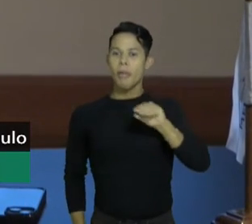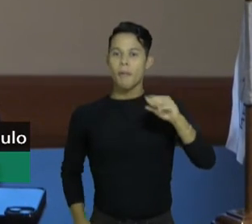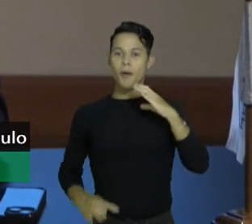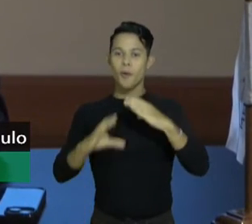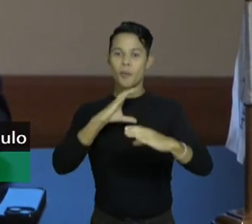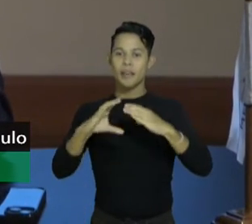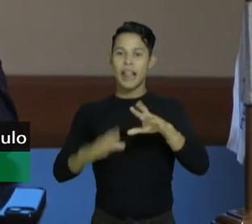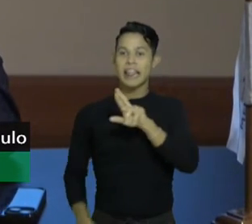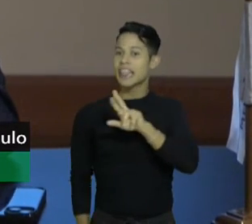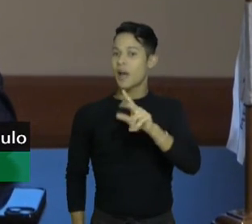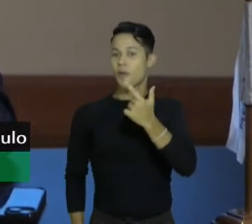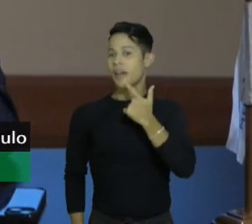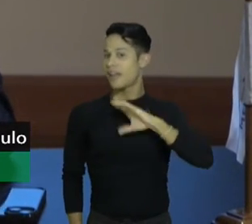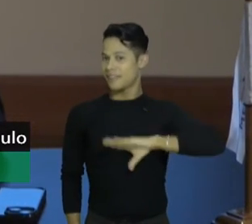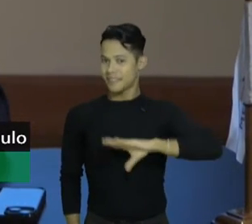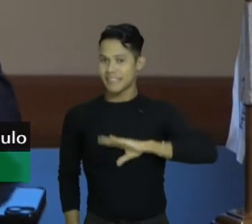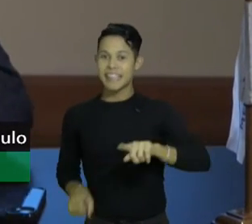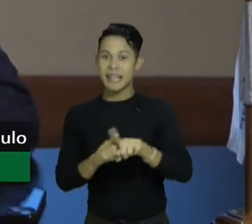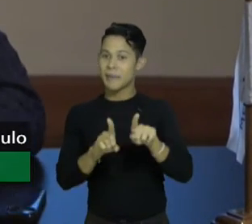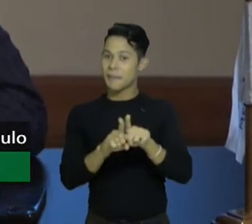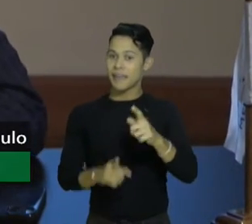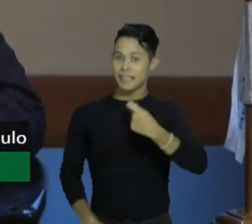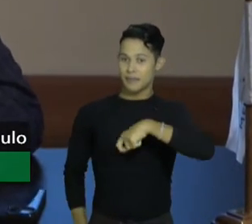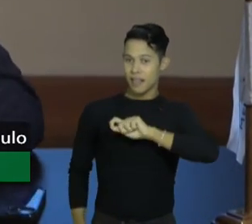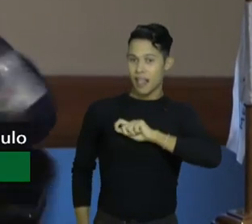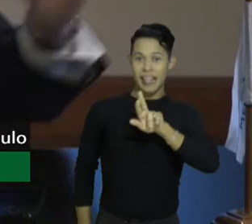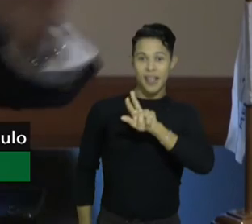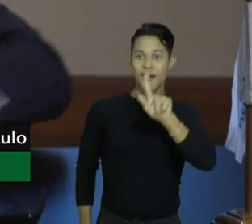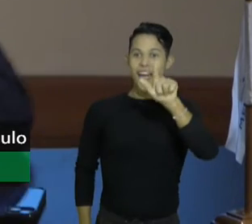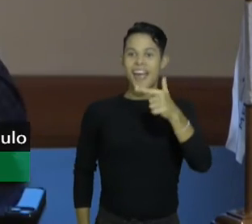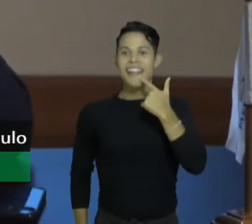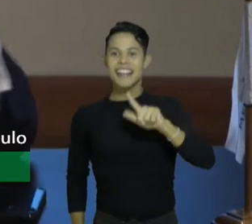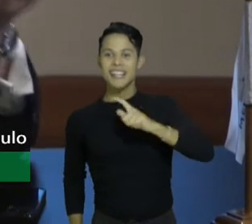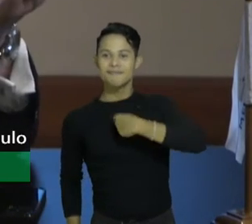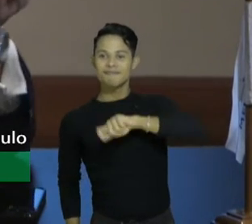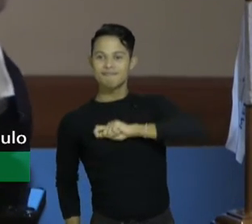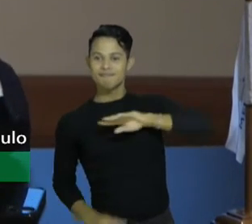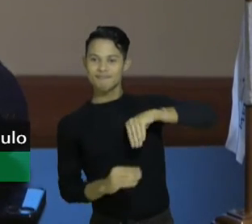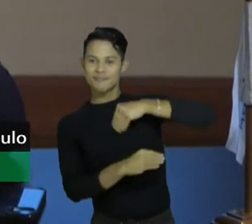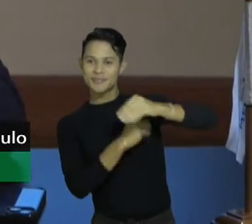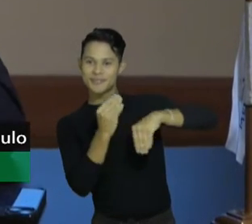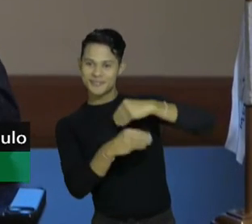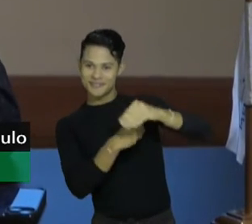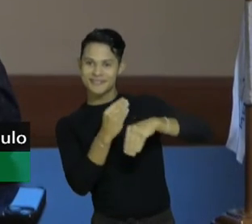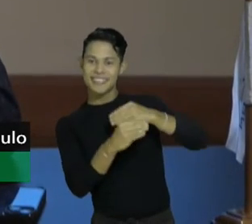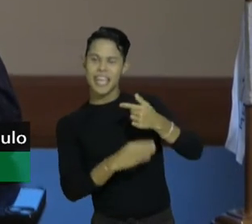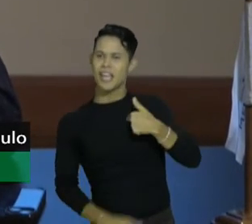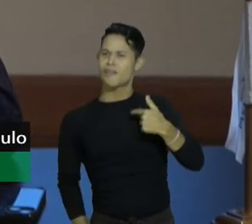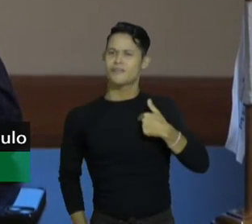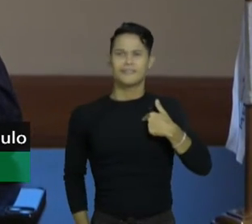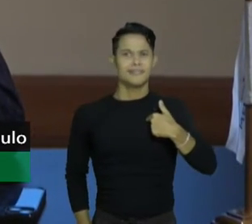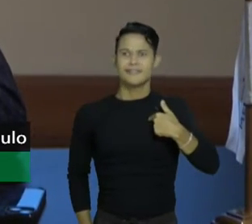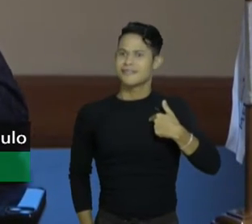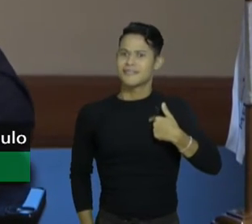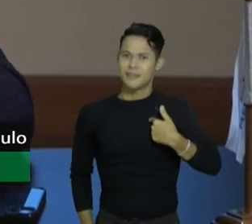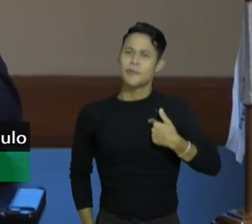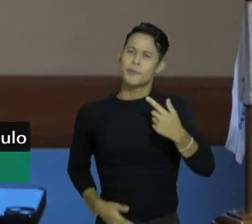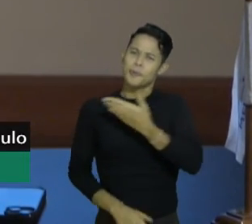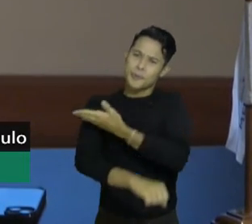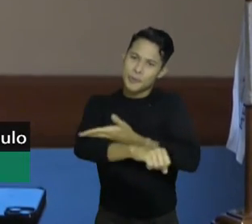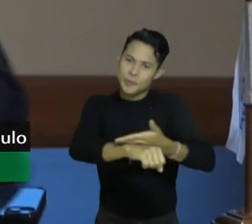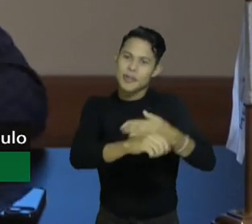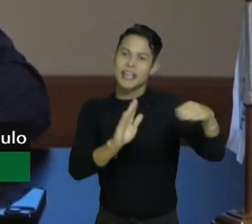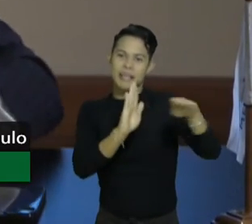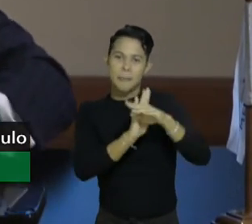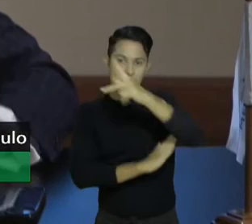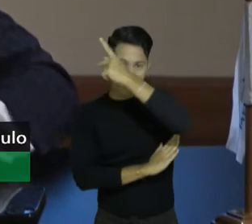português o espanhol é o portunhol né eu cansei de receber empresários lá na embaixada e e a gente sempre